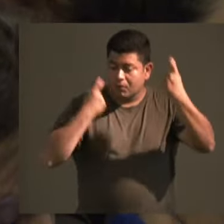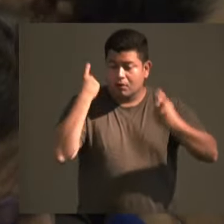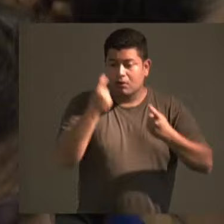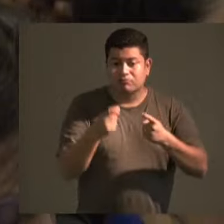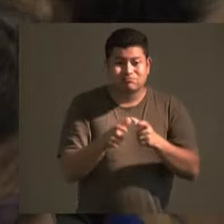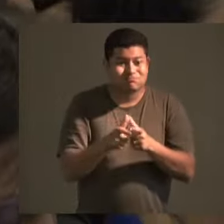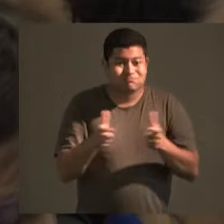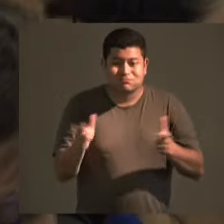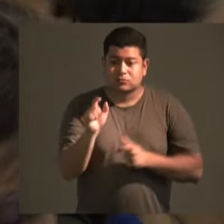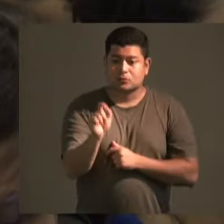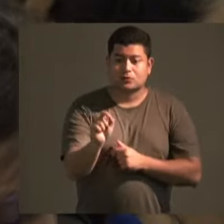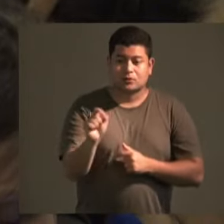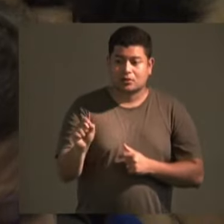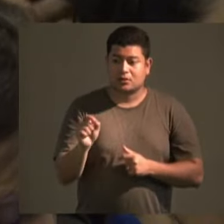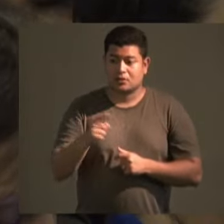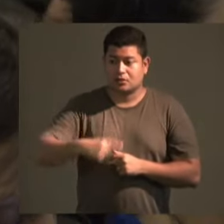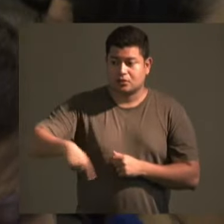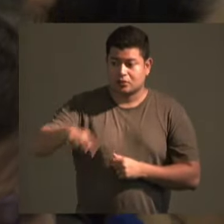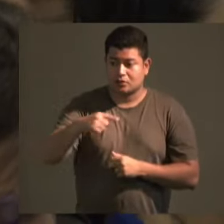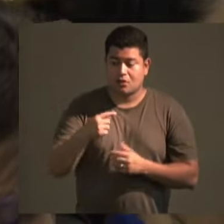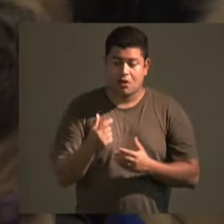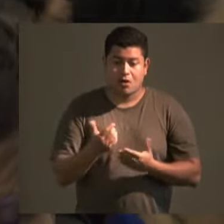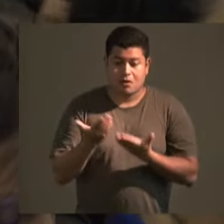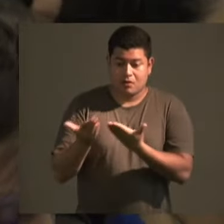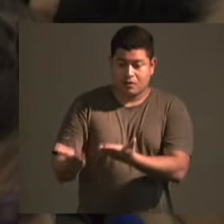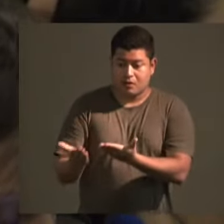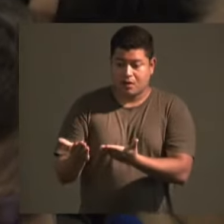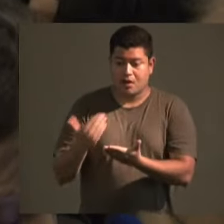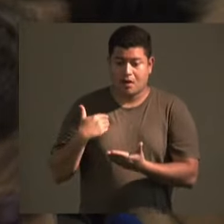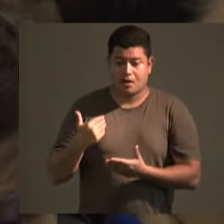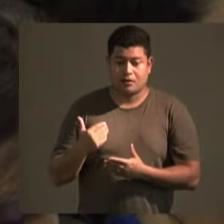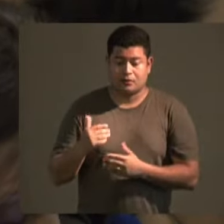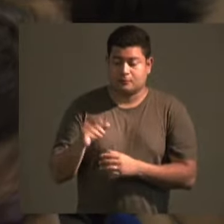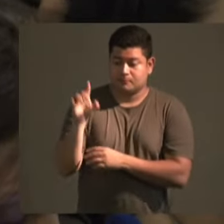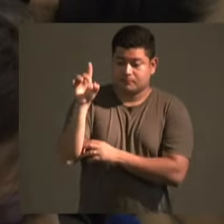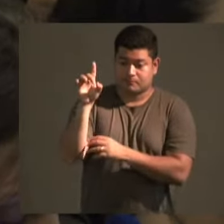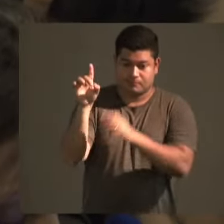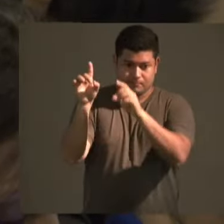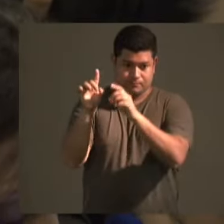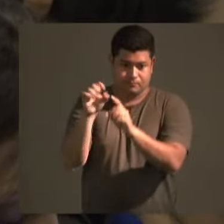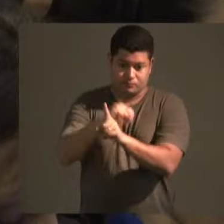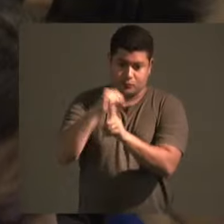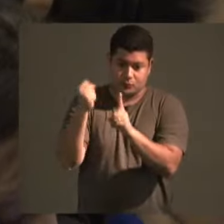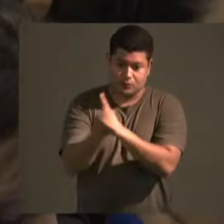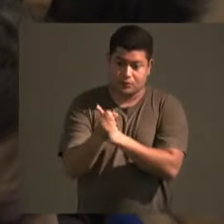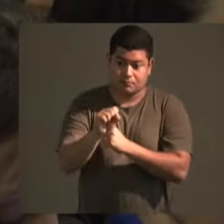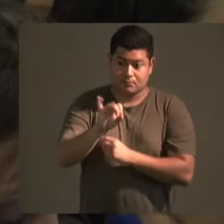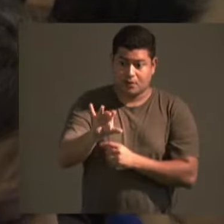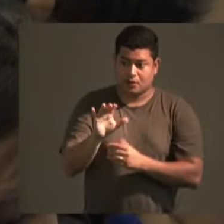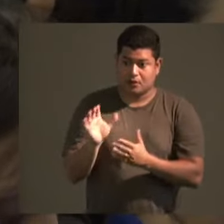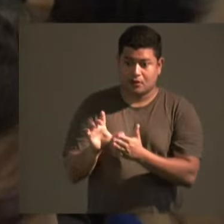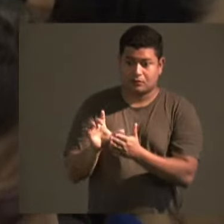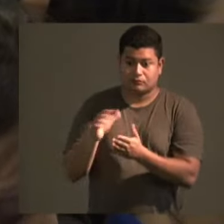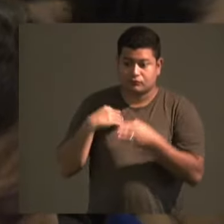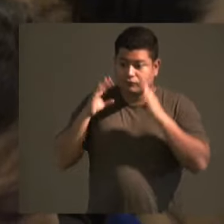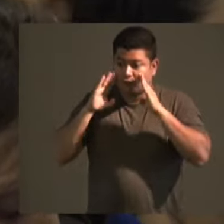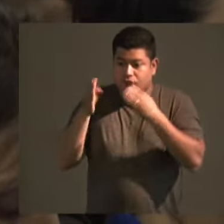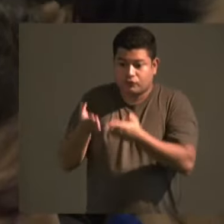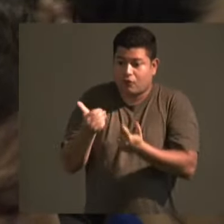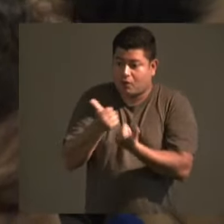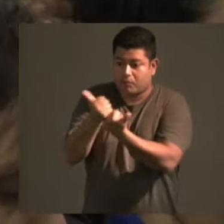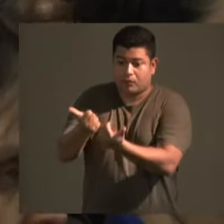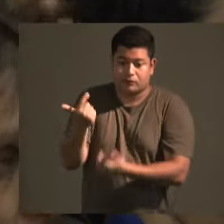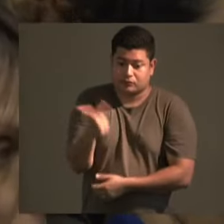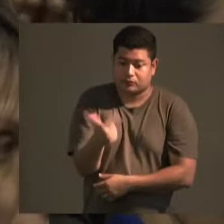preocupação é esse tipo, porque como que a gente vai tirar uma pessoa de uma questão social que sempre foi negado esse direito a ela? Né? Antes a